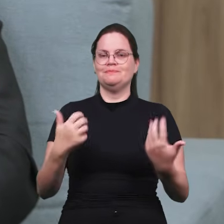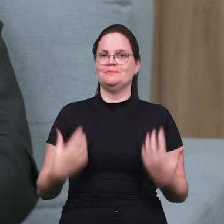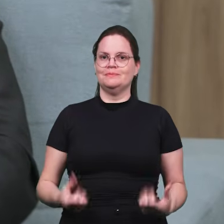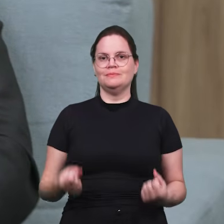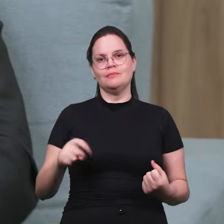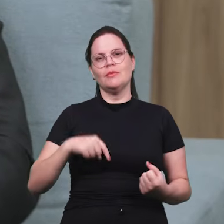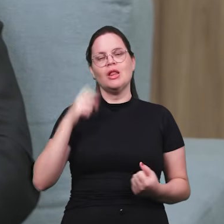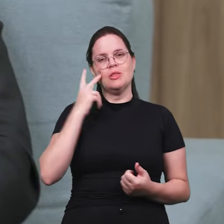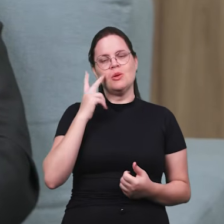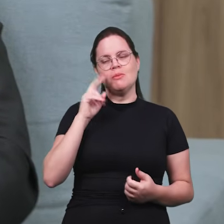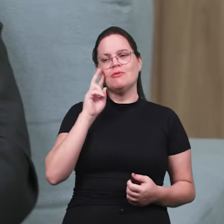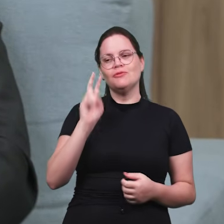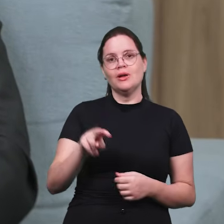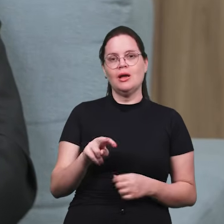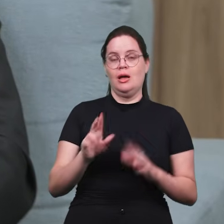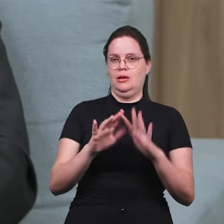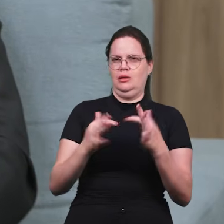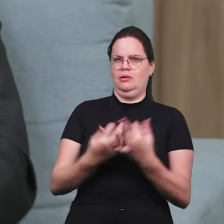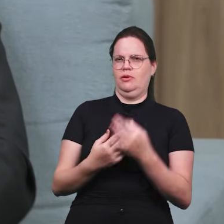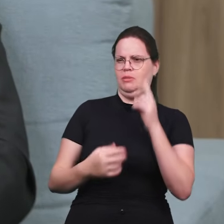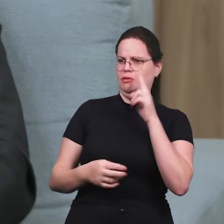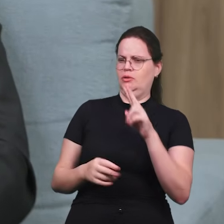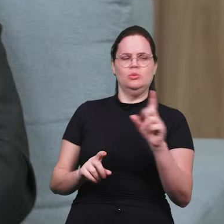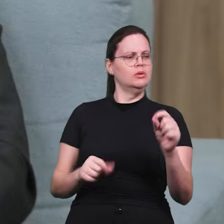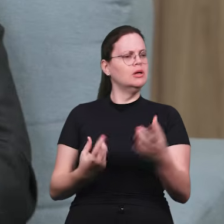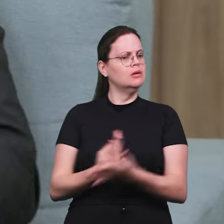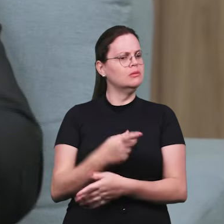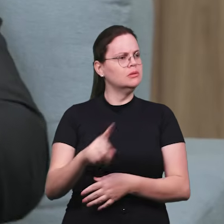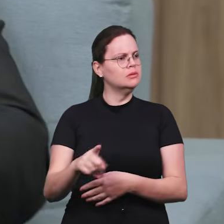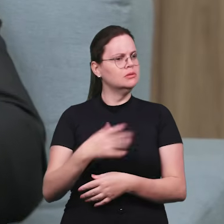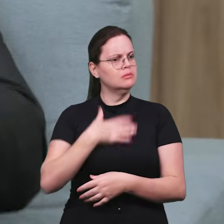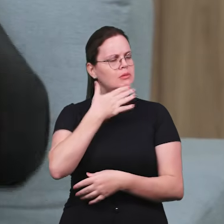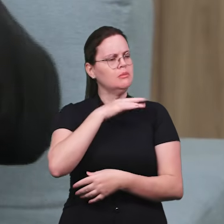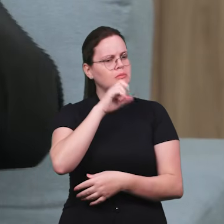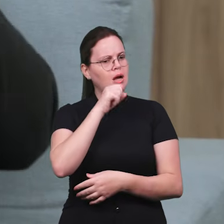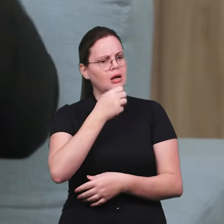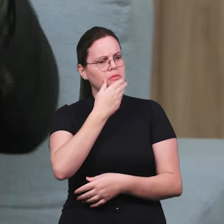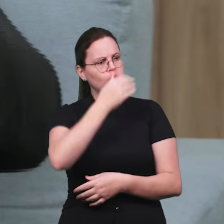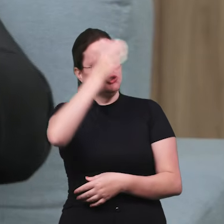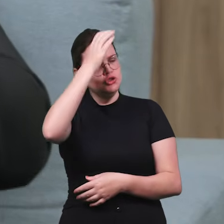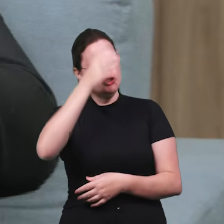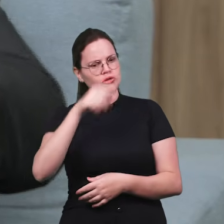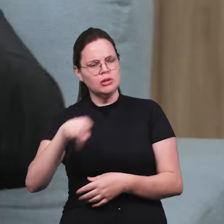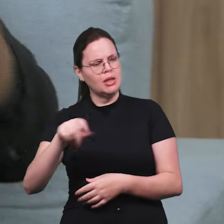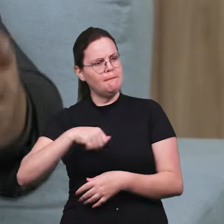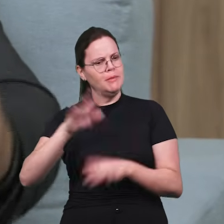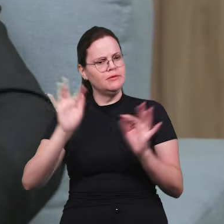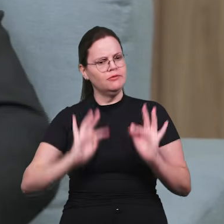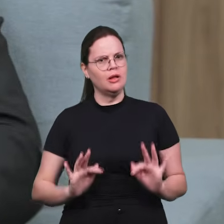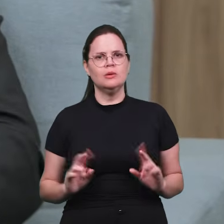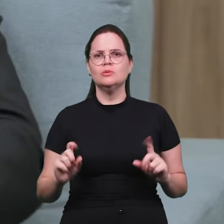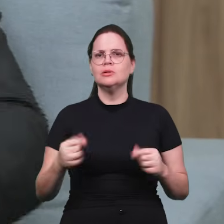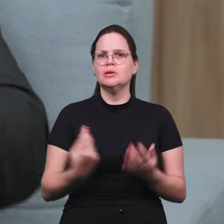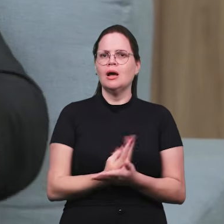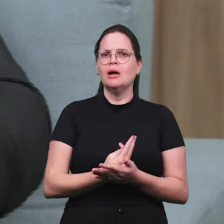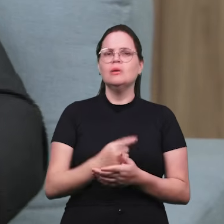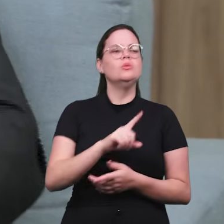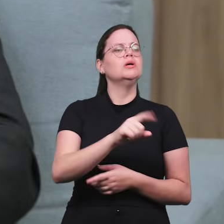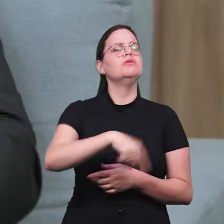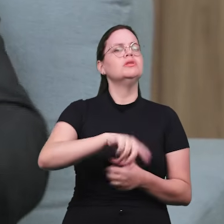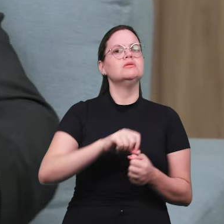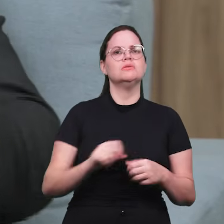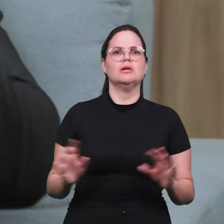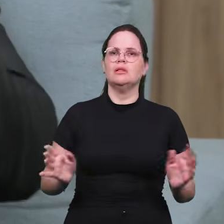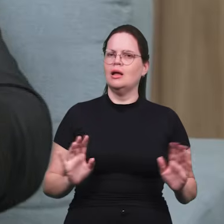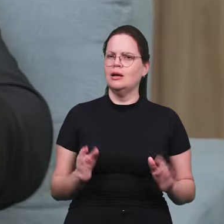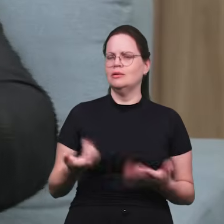você vê. E aí quando a família olha, fala assim: o que aconteceu? Meu pai, né, o meu tio, meu avô, tá mais feliz, né? O que vocês fizeram com